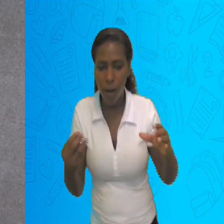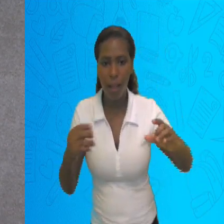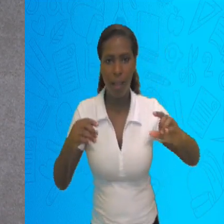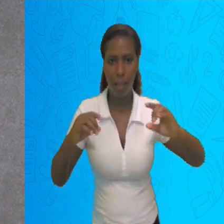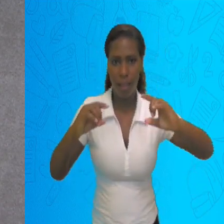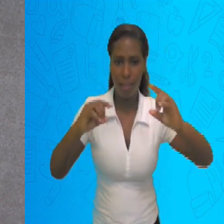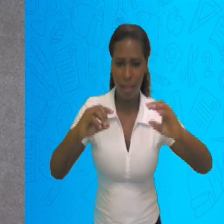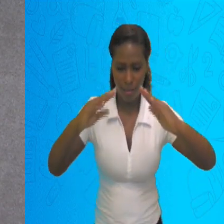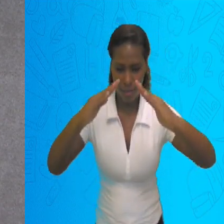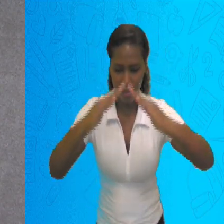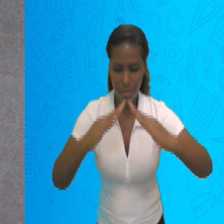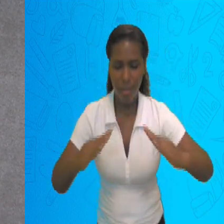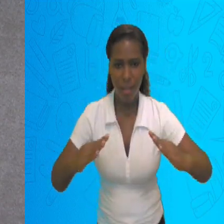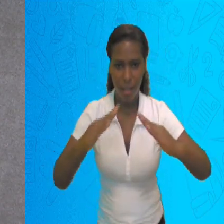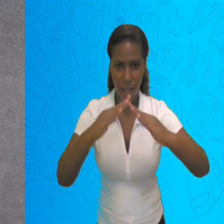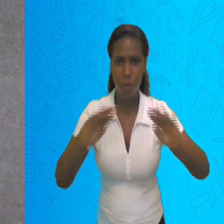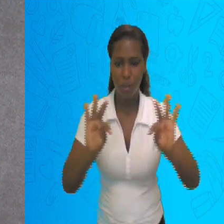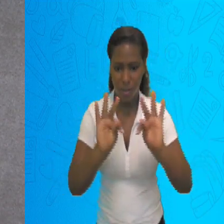essa modificação.